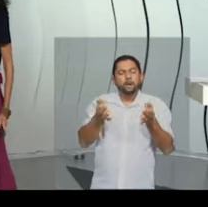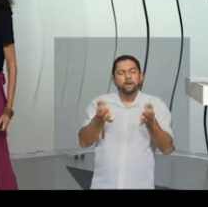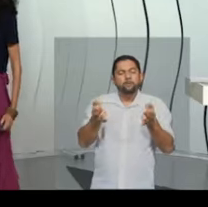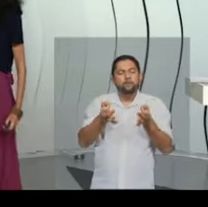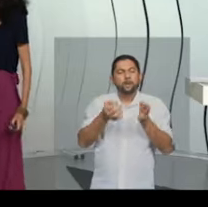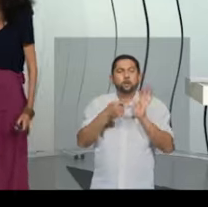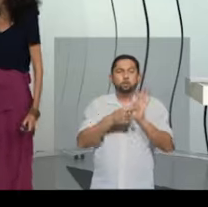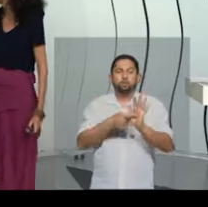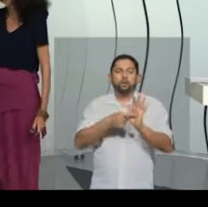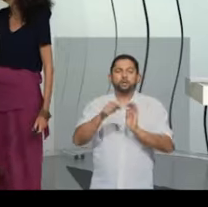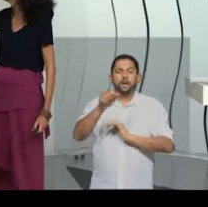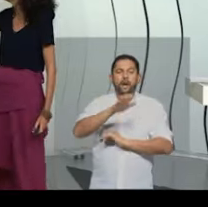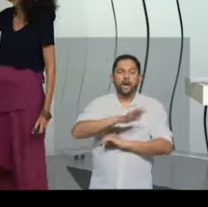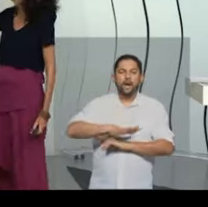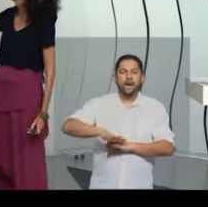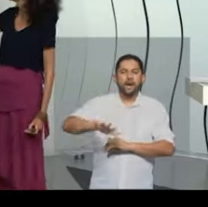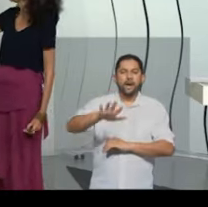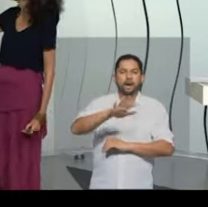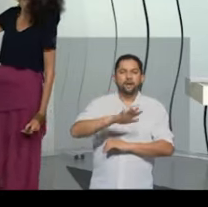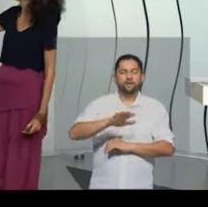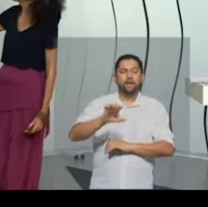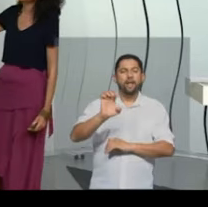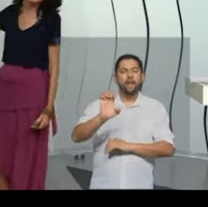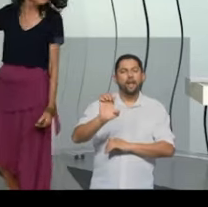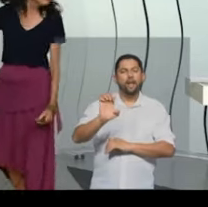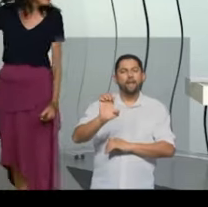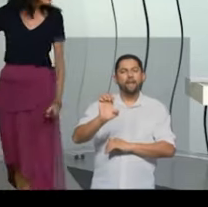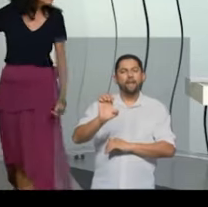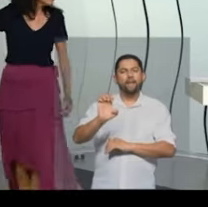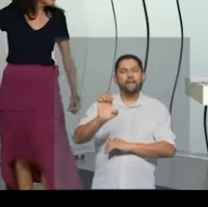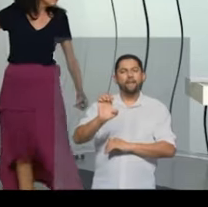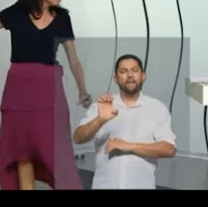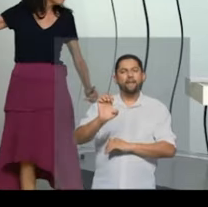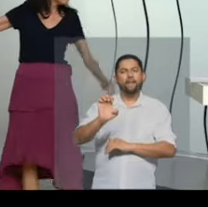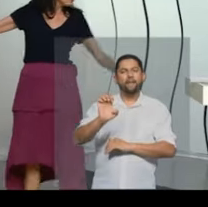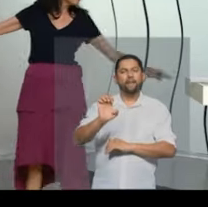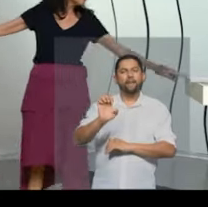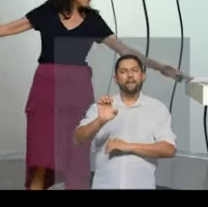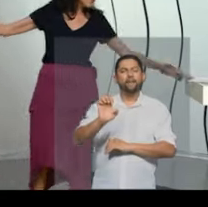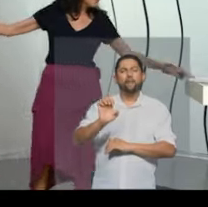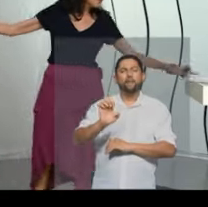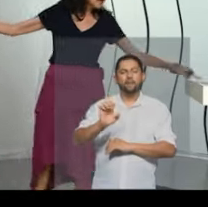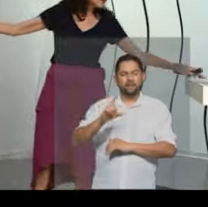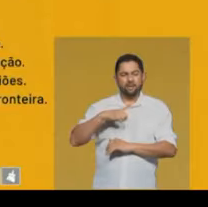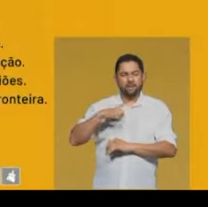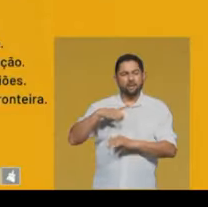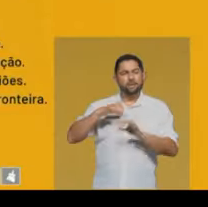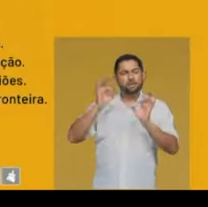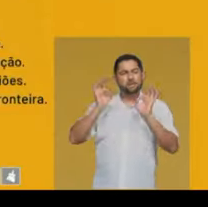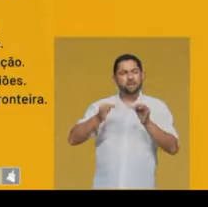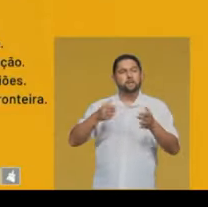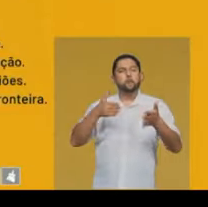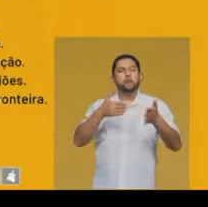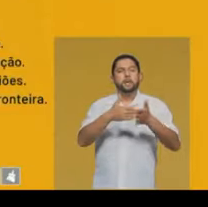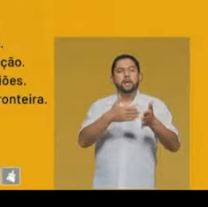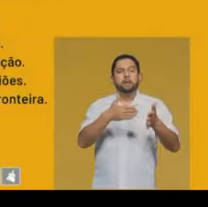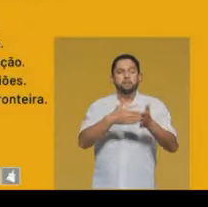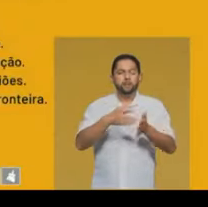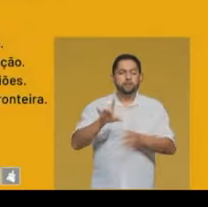E, aprimoramento do conceito de fronteira.